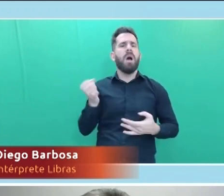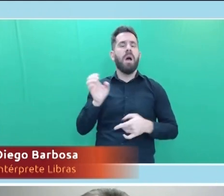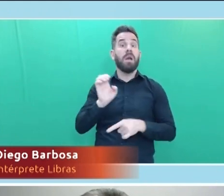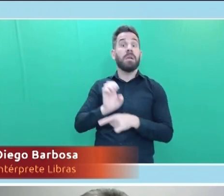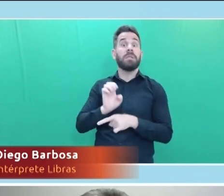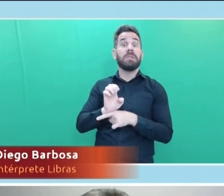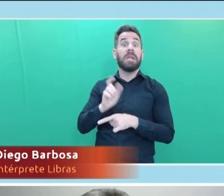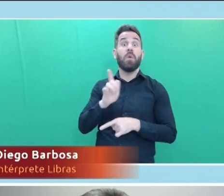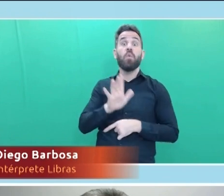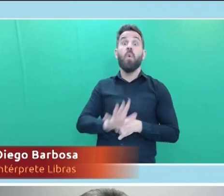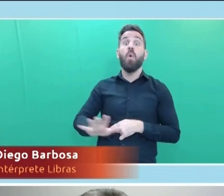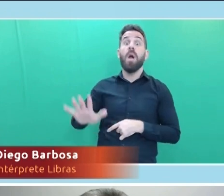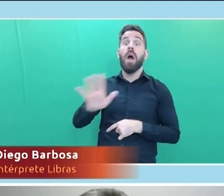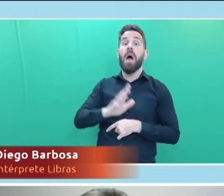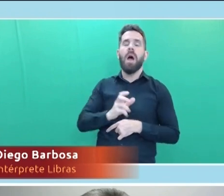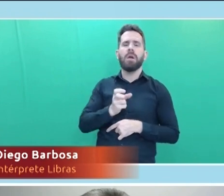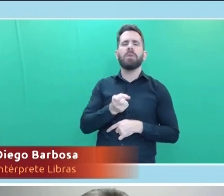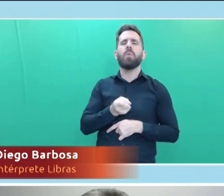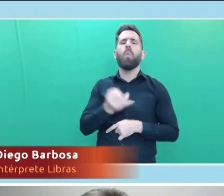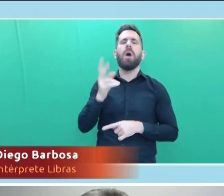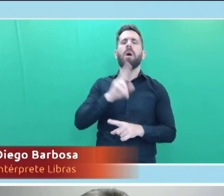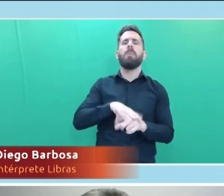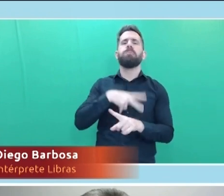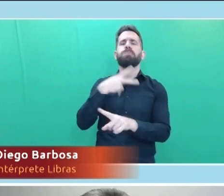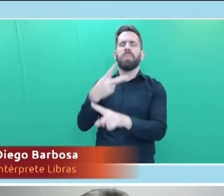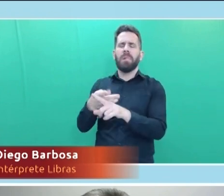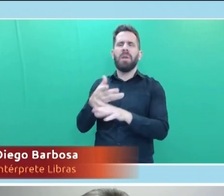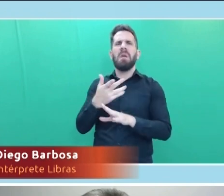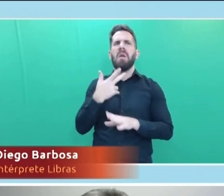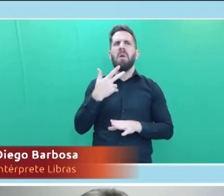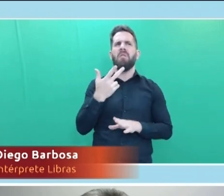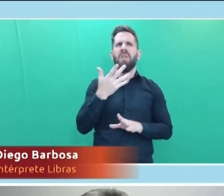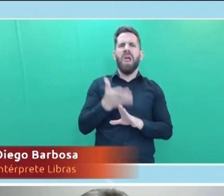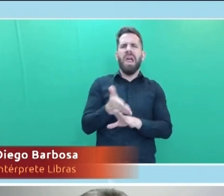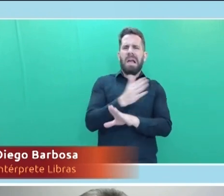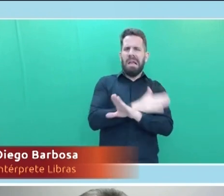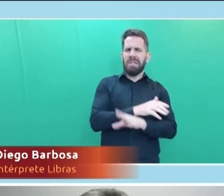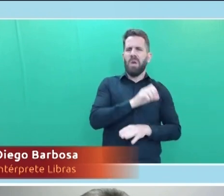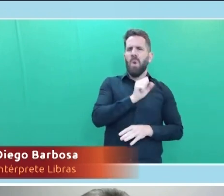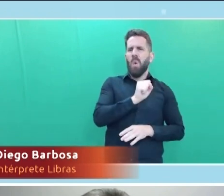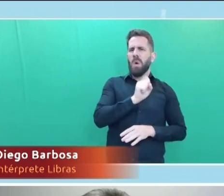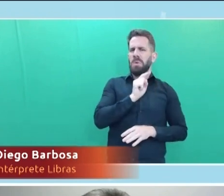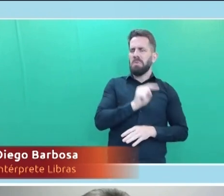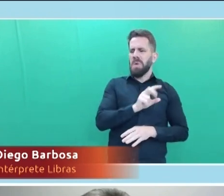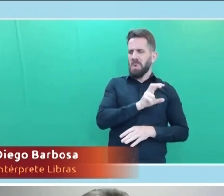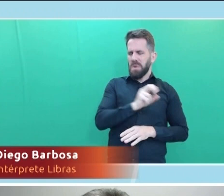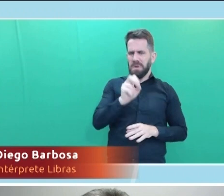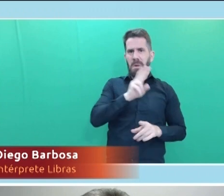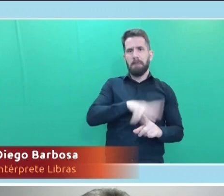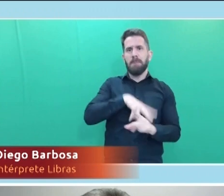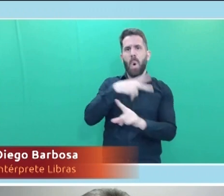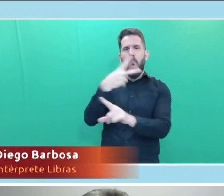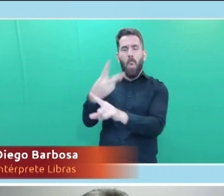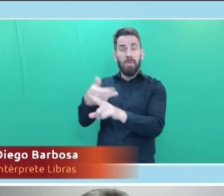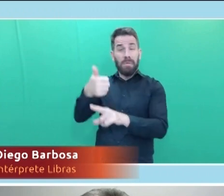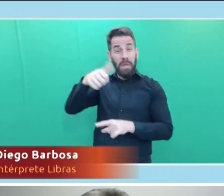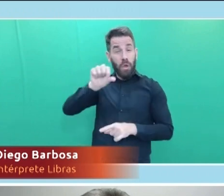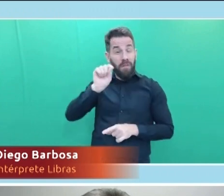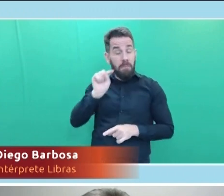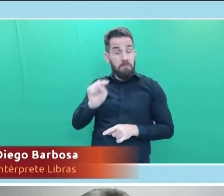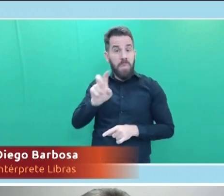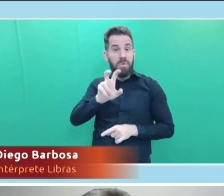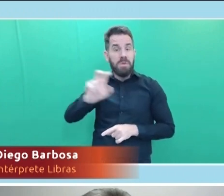né? Como eu destaquei no início, de cerca de 8.500 para 19.500. Explica um